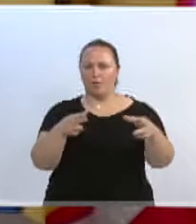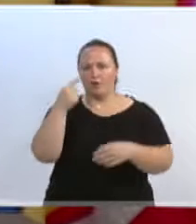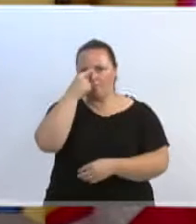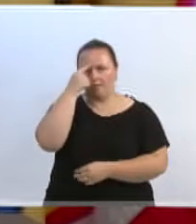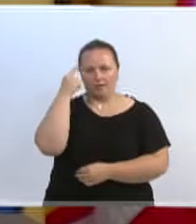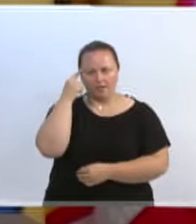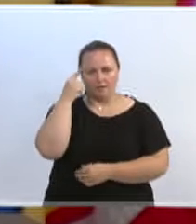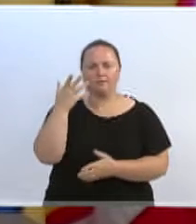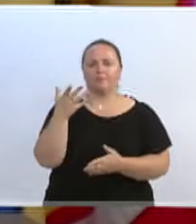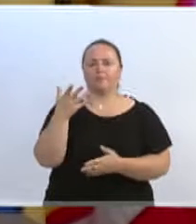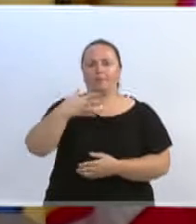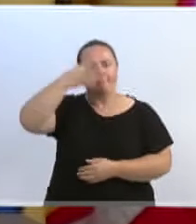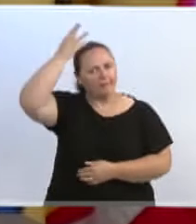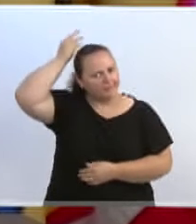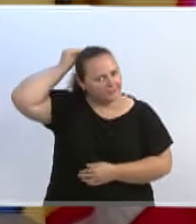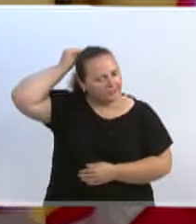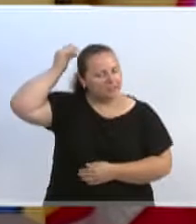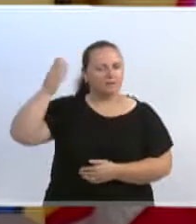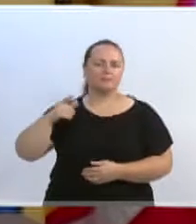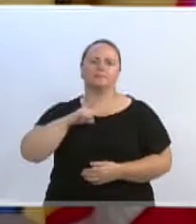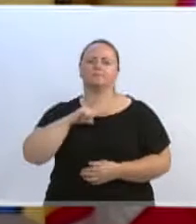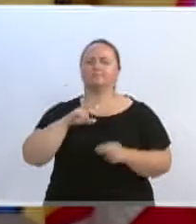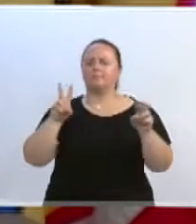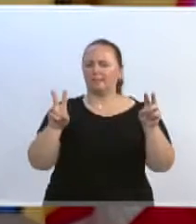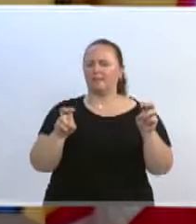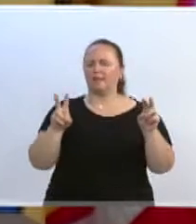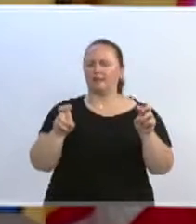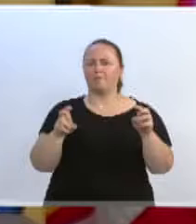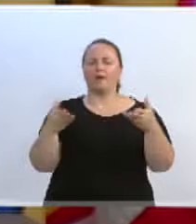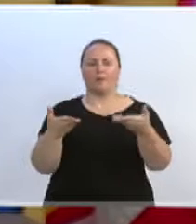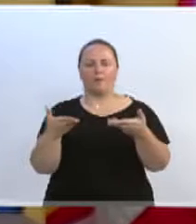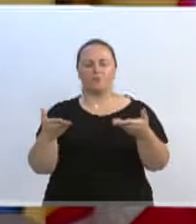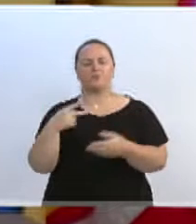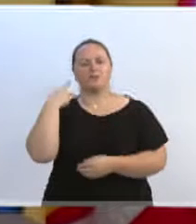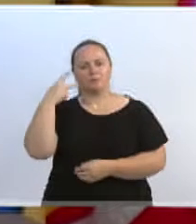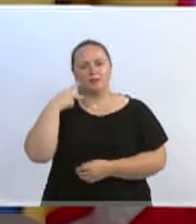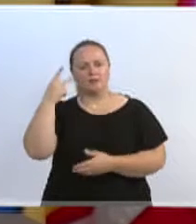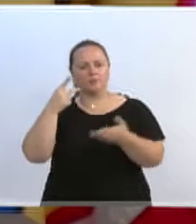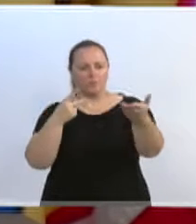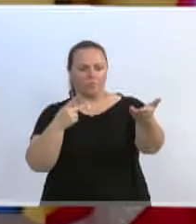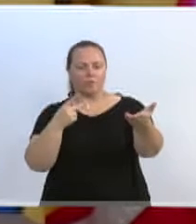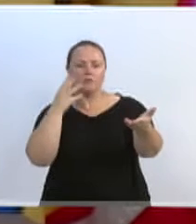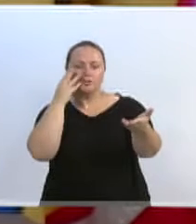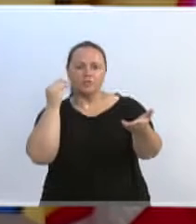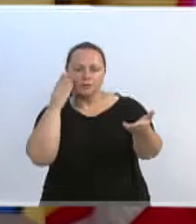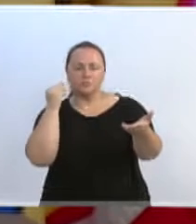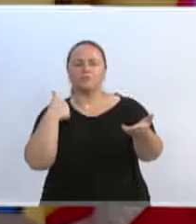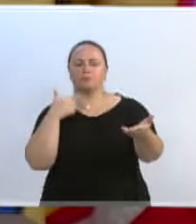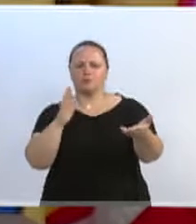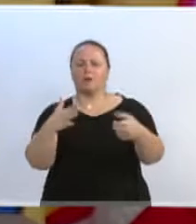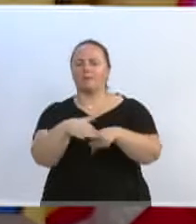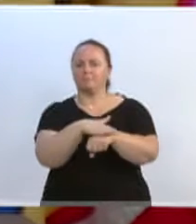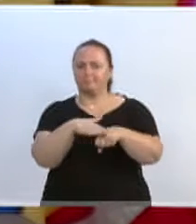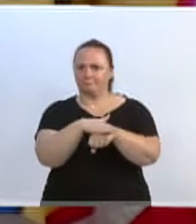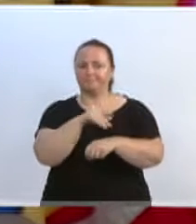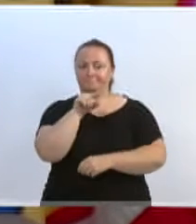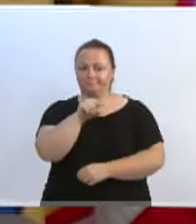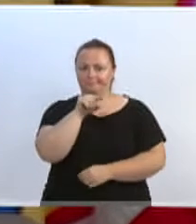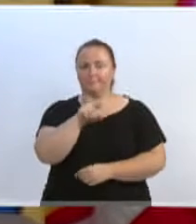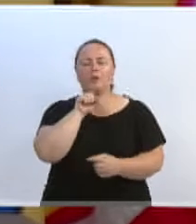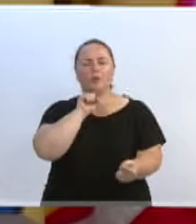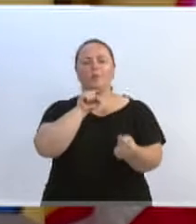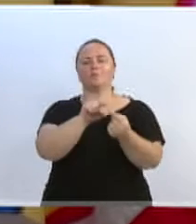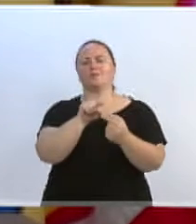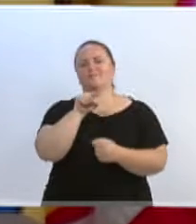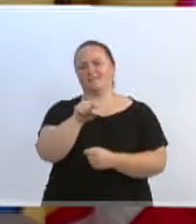vereador Alexandre Matias, e aí nós temos um matemático que é vereador hoje, que é o vereador Gilson, que até já conversei com ele, e é esse que é o nosso